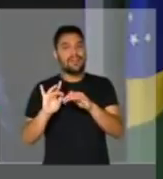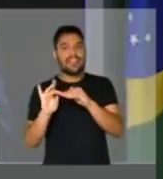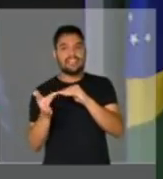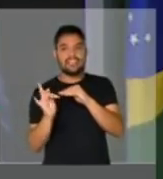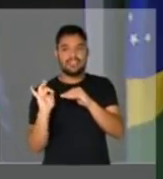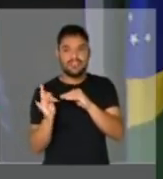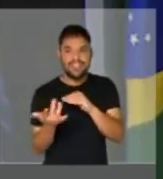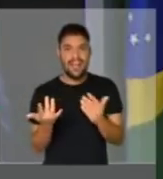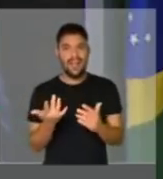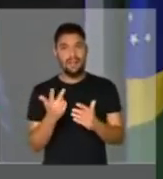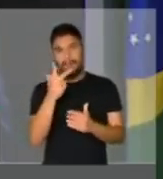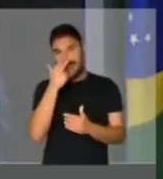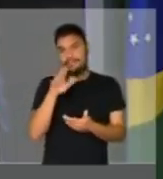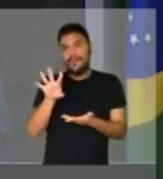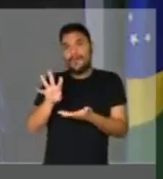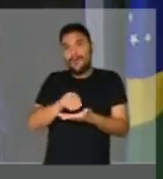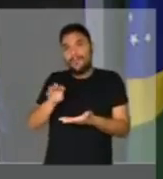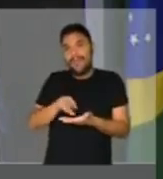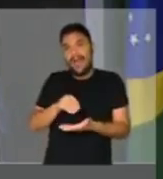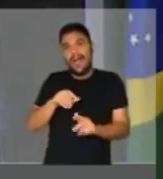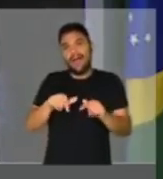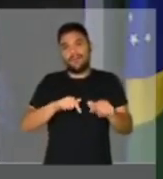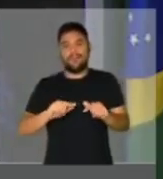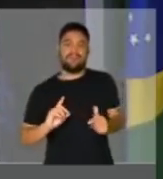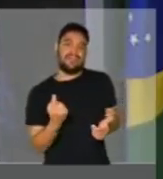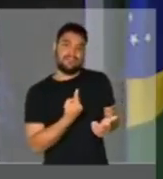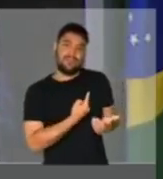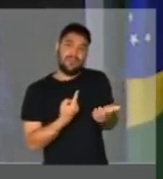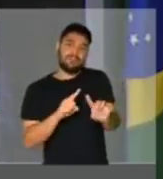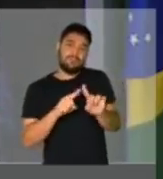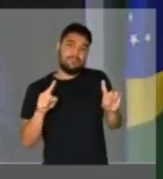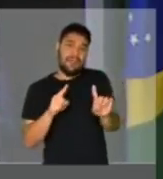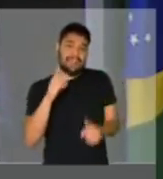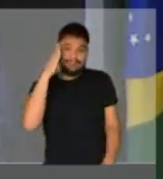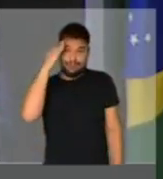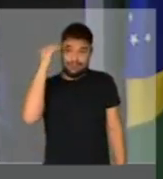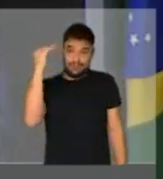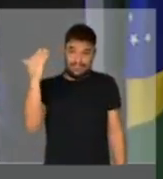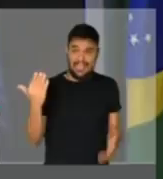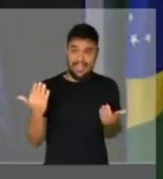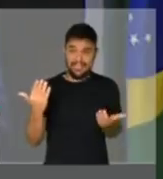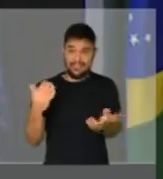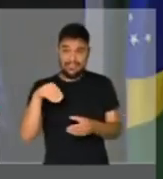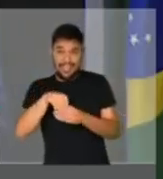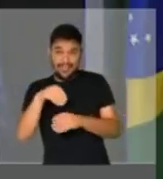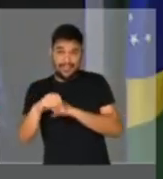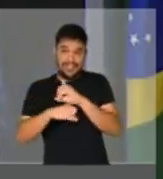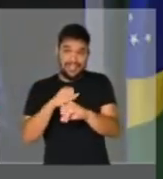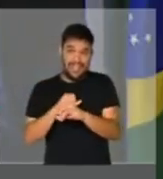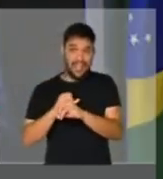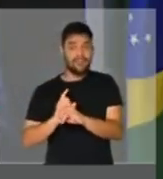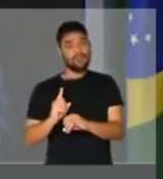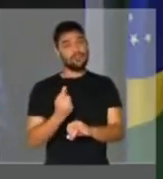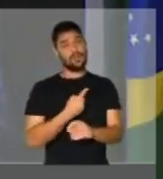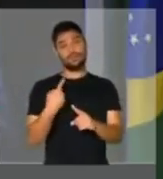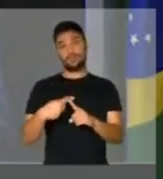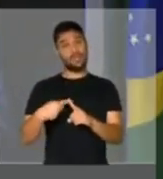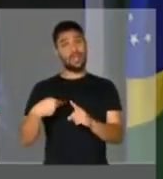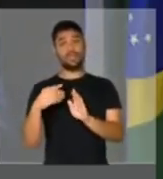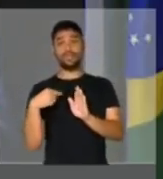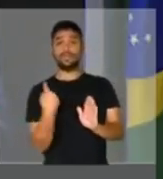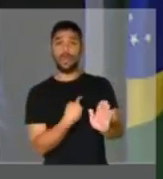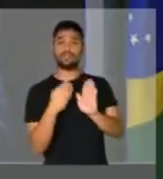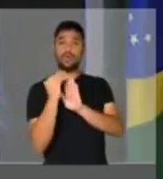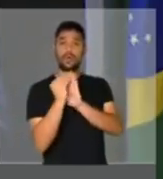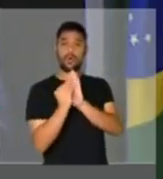maneira bastante patética o trabalho consistente que a gente faz, mas o sucesso que a gente tem nas redes sociais e na internet vem do nosso conteúdo,